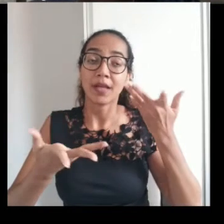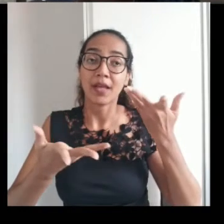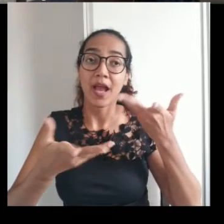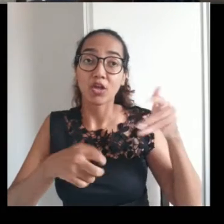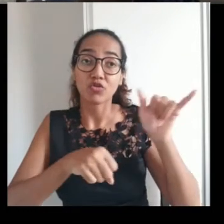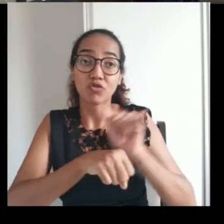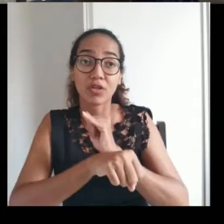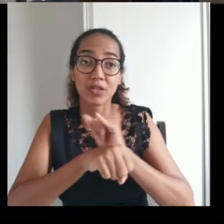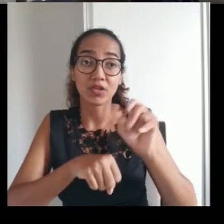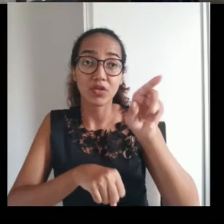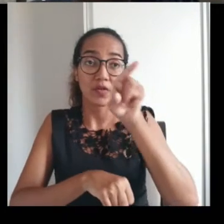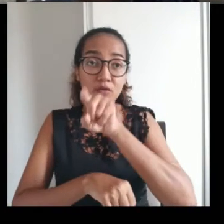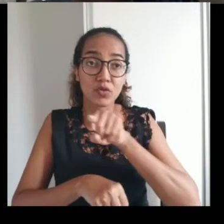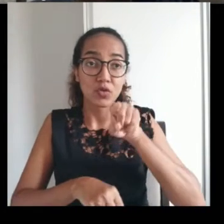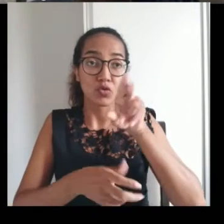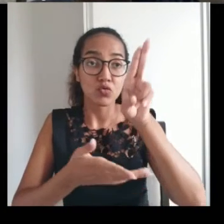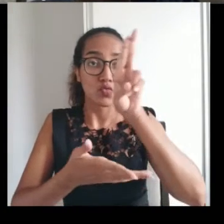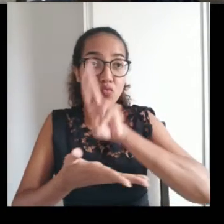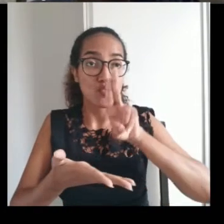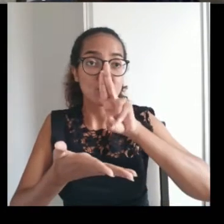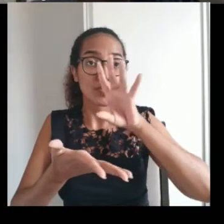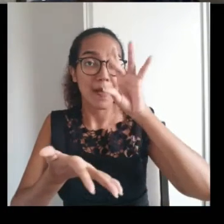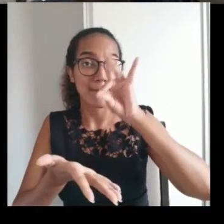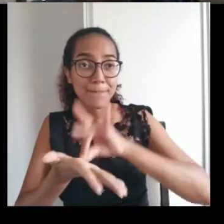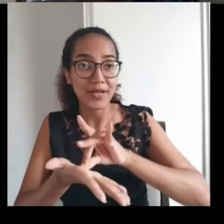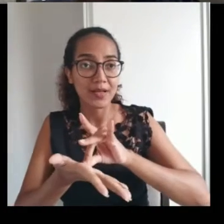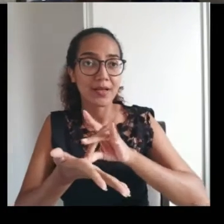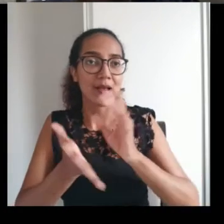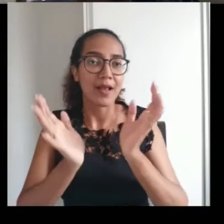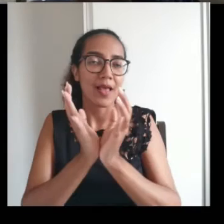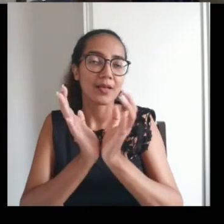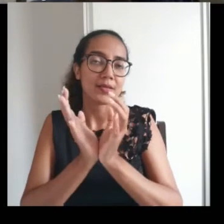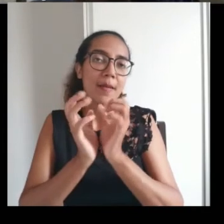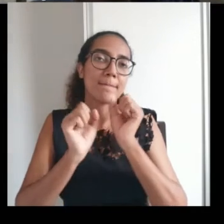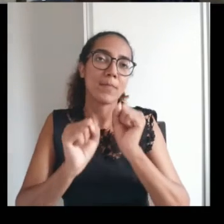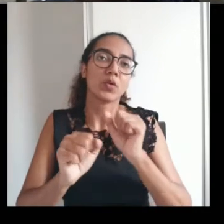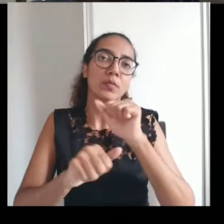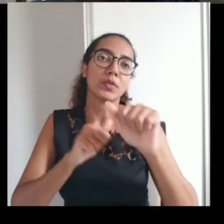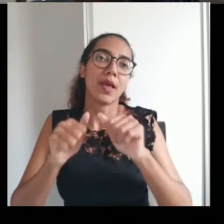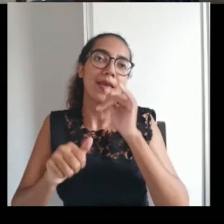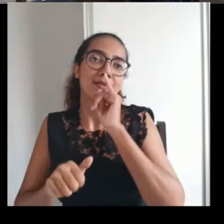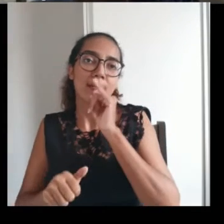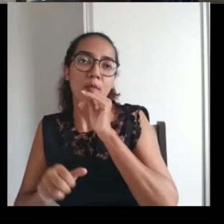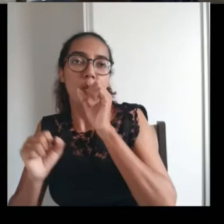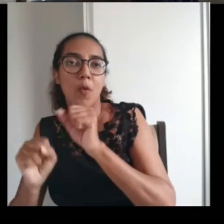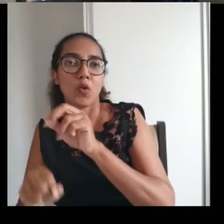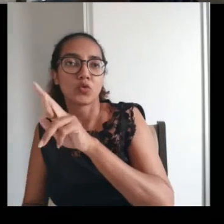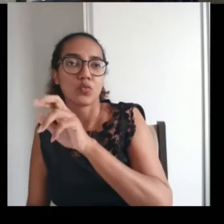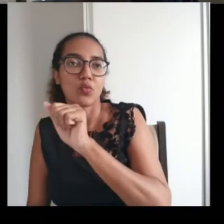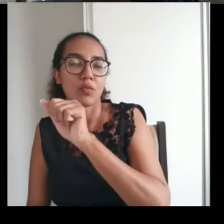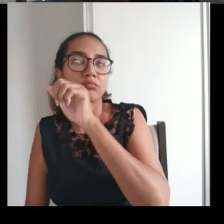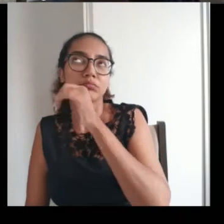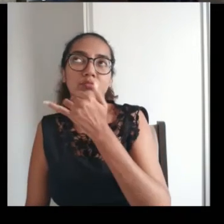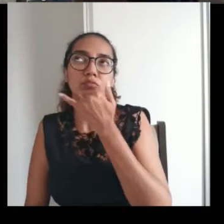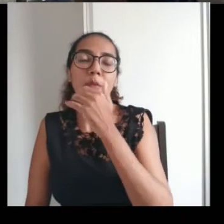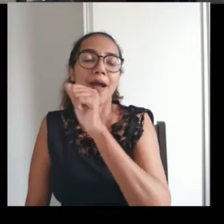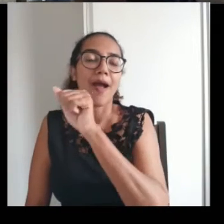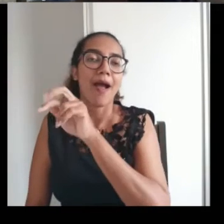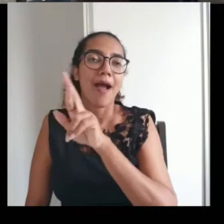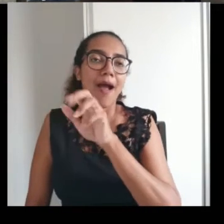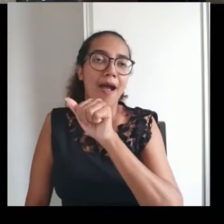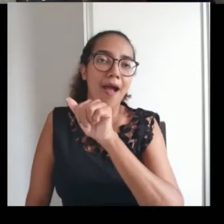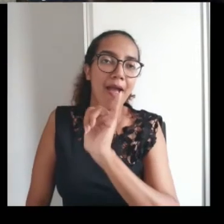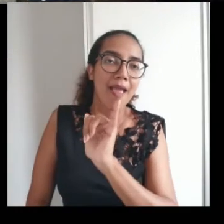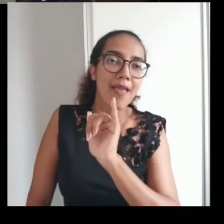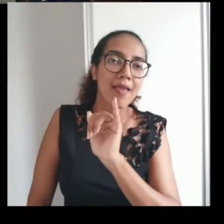aquela classe pode mudar, ou seja, posso sair de um array desse para ser um banco de dados, por exemplo, ou um arquivo,